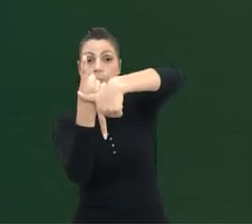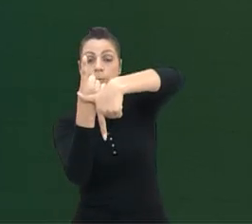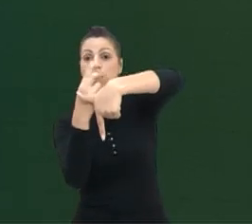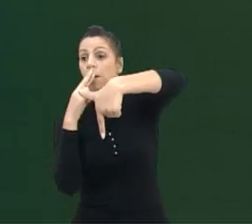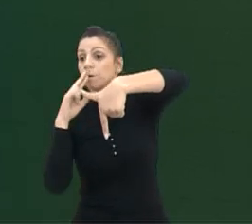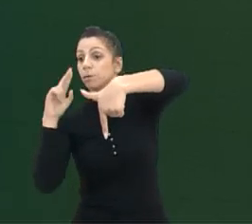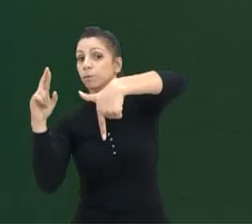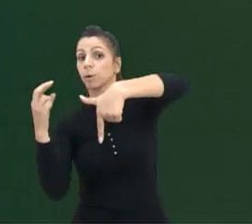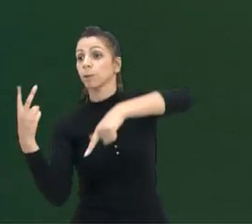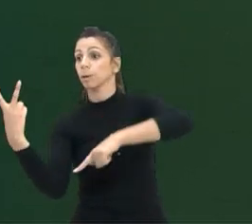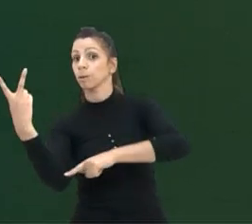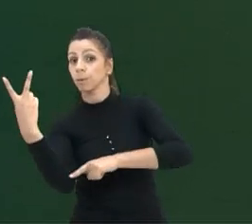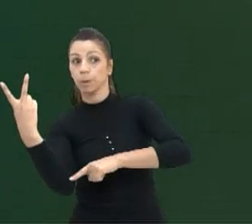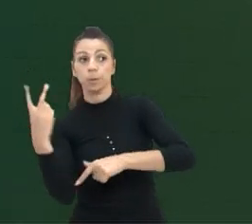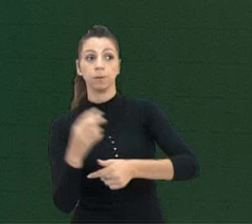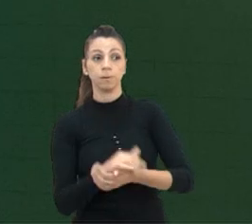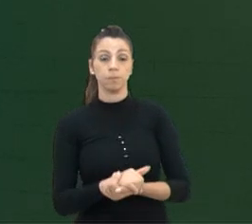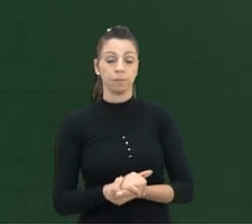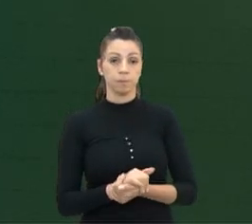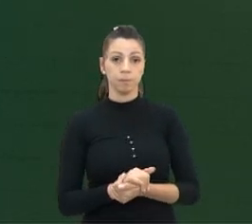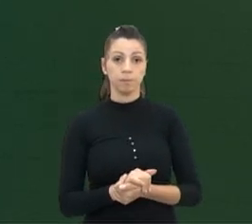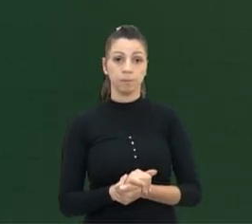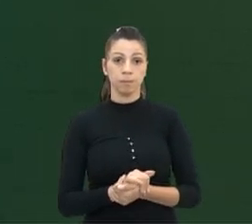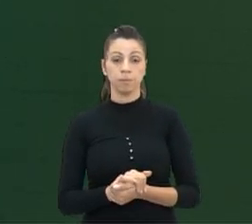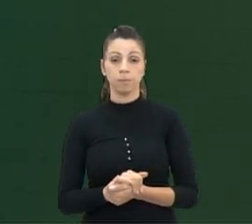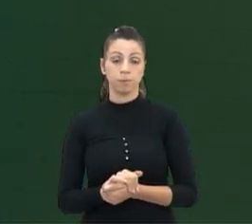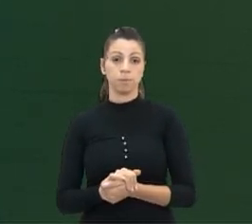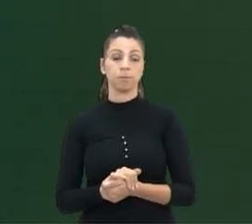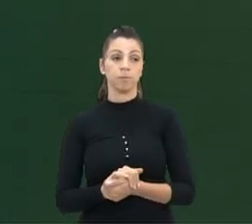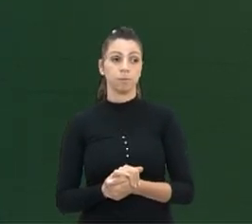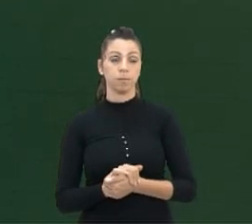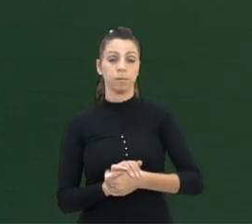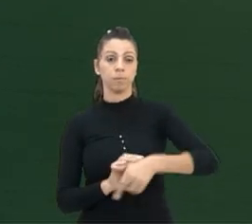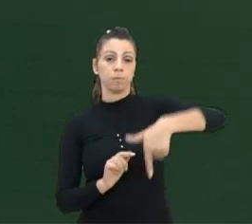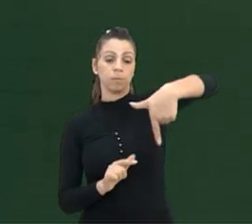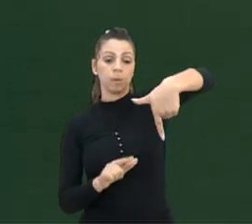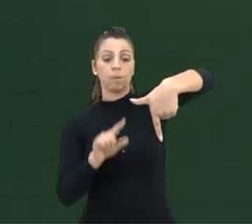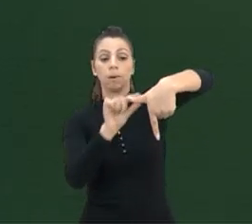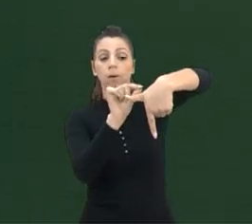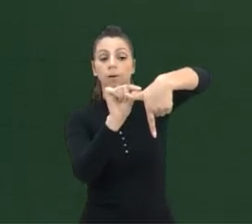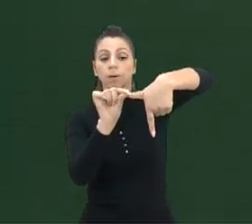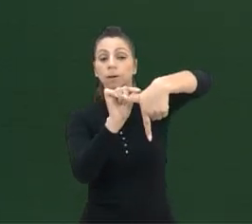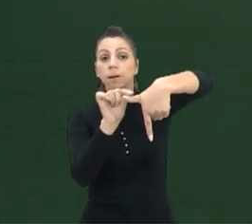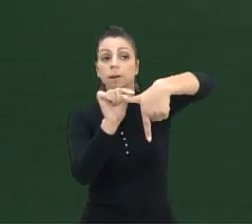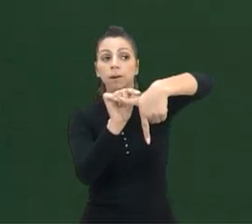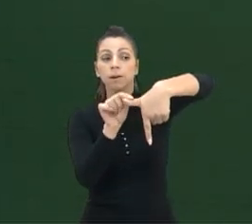O 1. Certo? Se eu fizer mais uma medida dessa, eu tenho o 2.